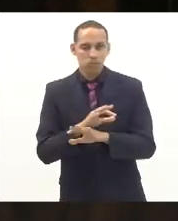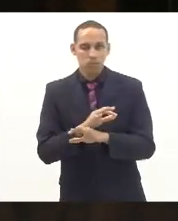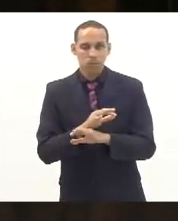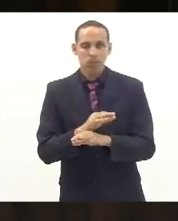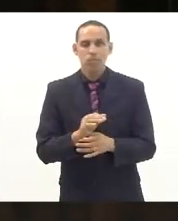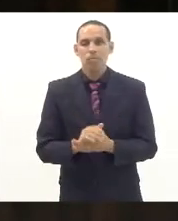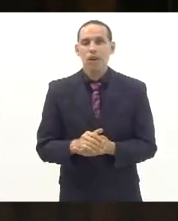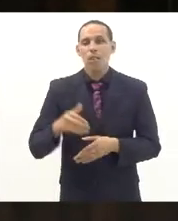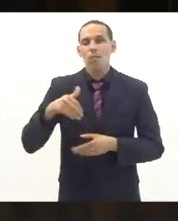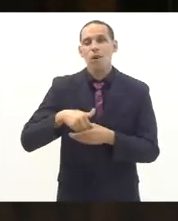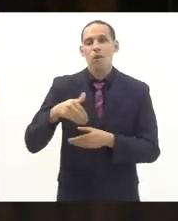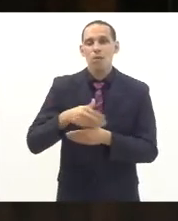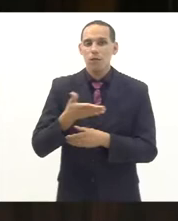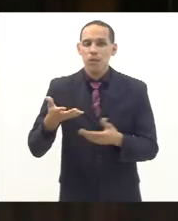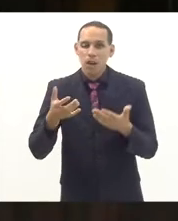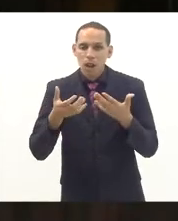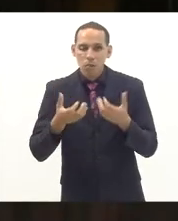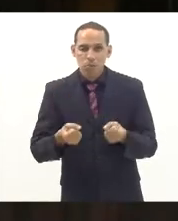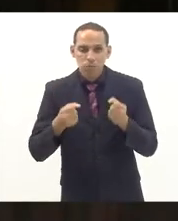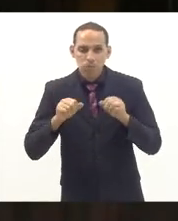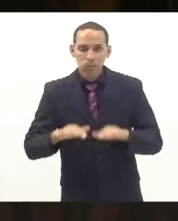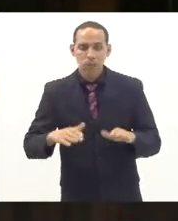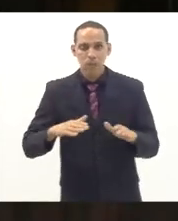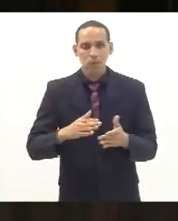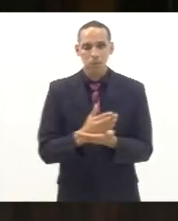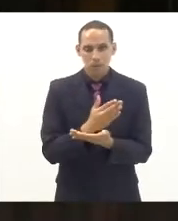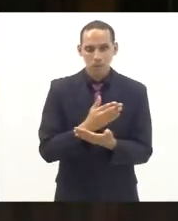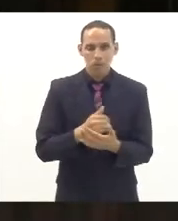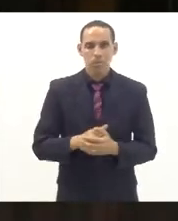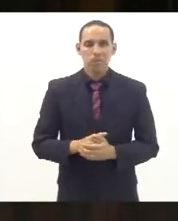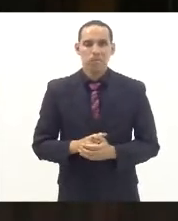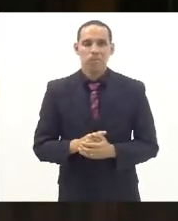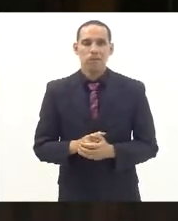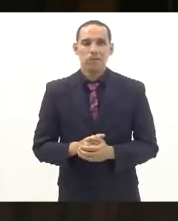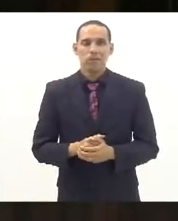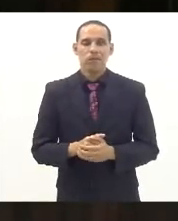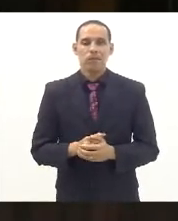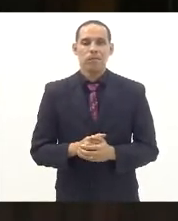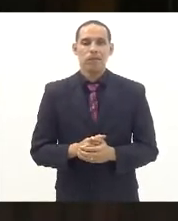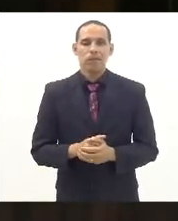discutir encerrada a discussão e votação seus que aprovam permaneçam como estão o fotógrafo